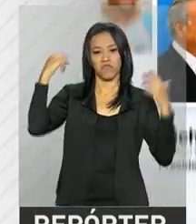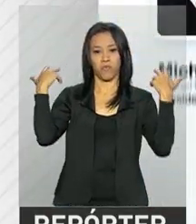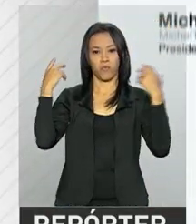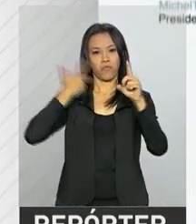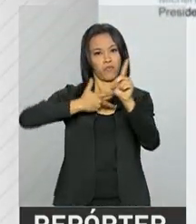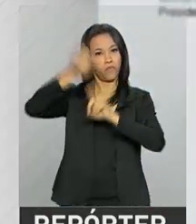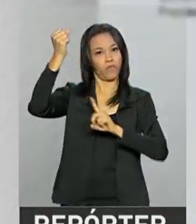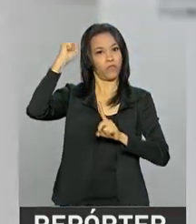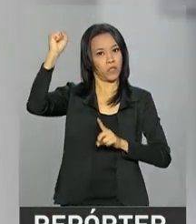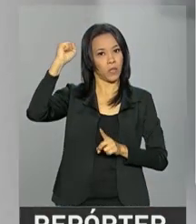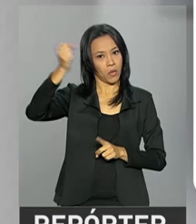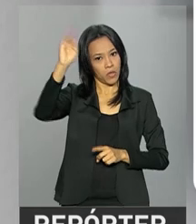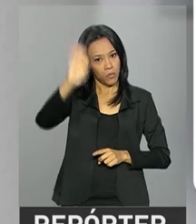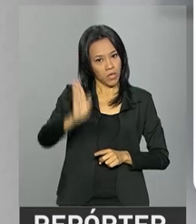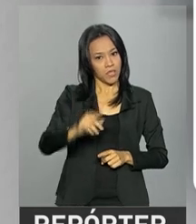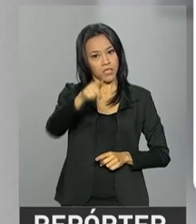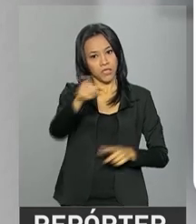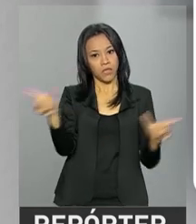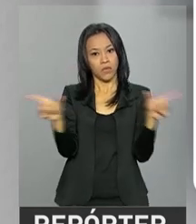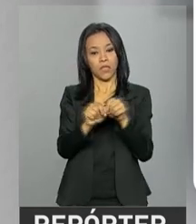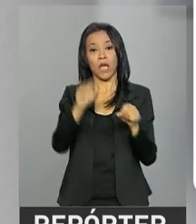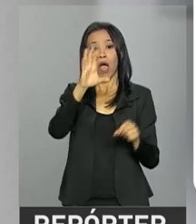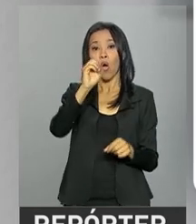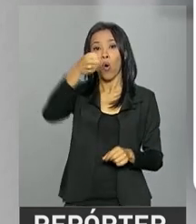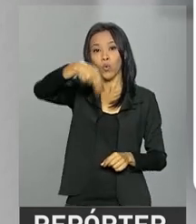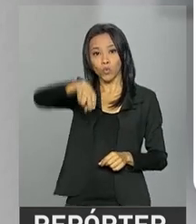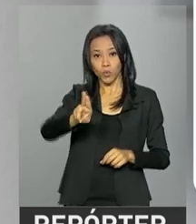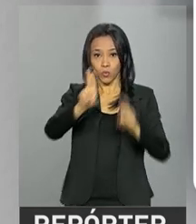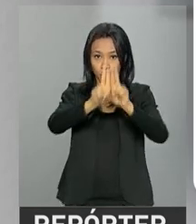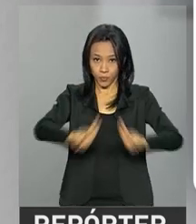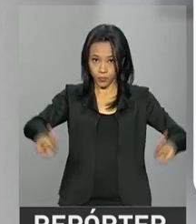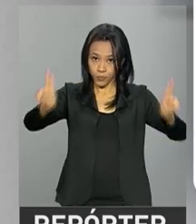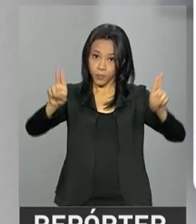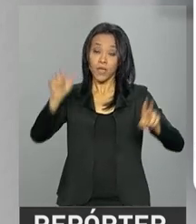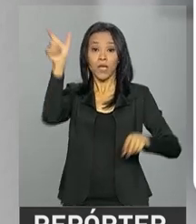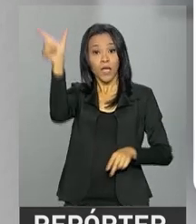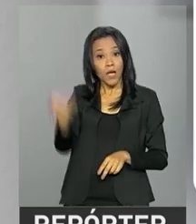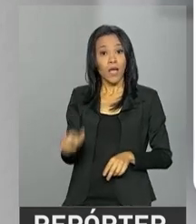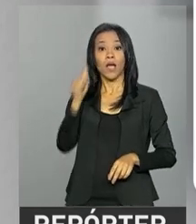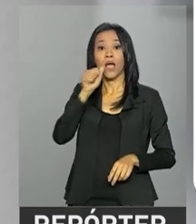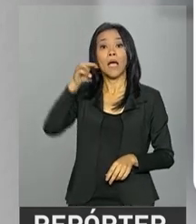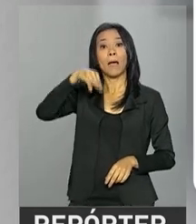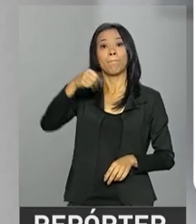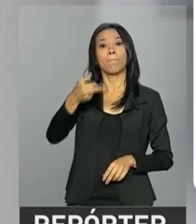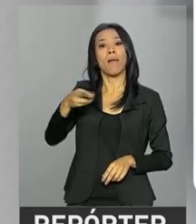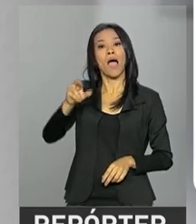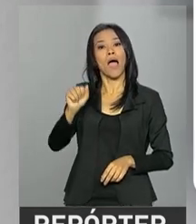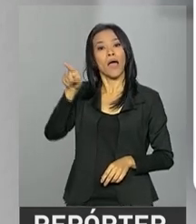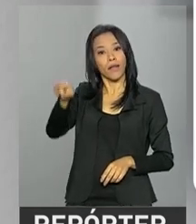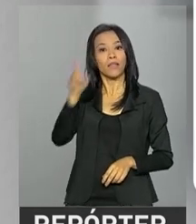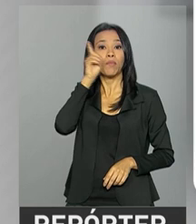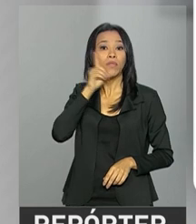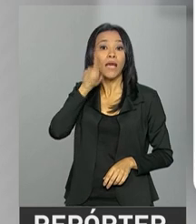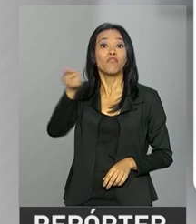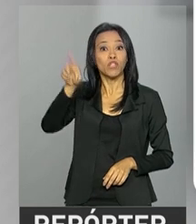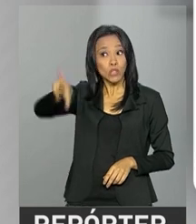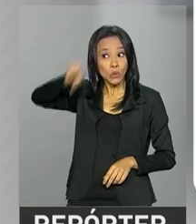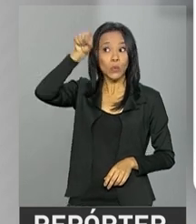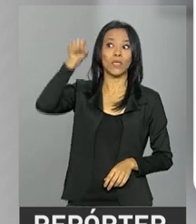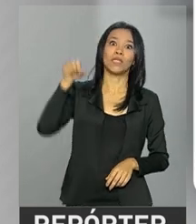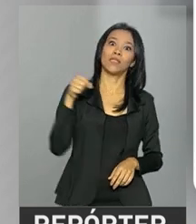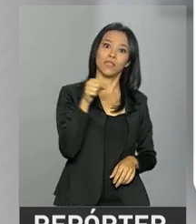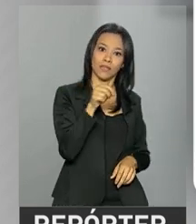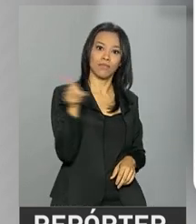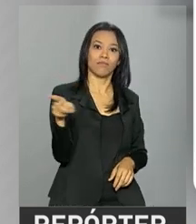na organização das nações unidas é que a deputada mara gabrilli foi escolhida para o comitê sobre os direitos das pessoas com